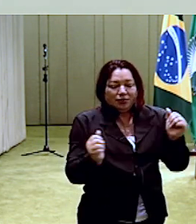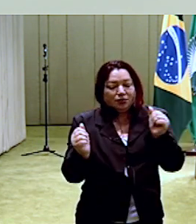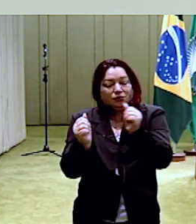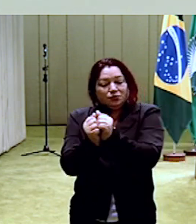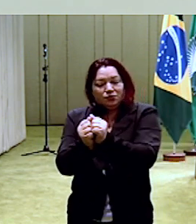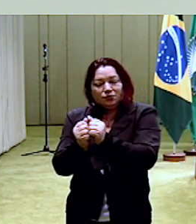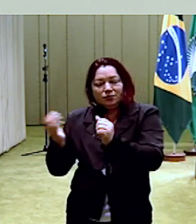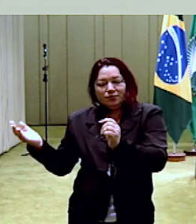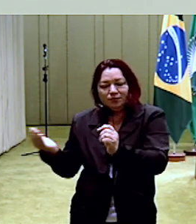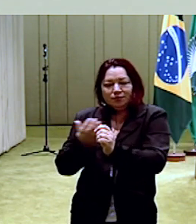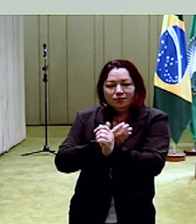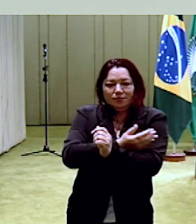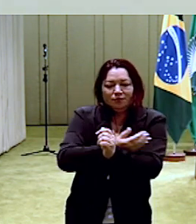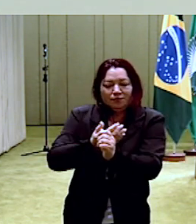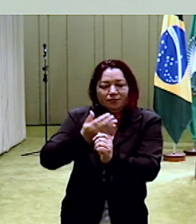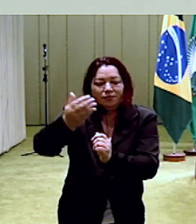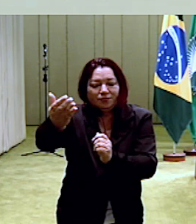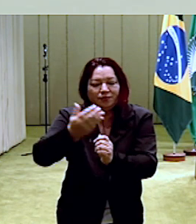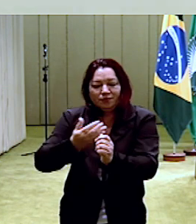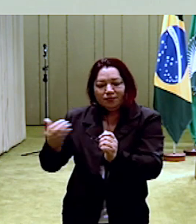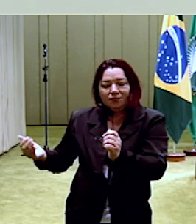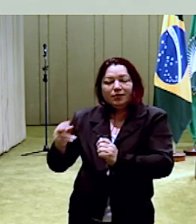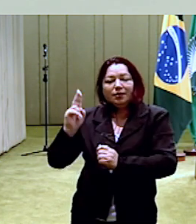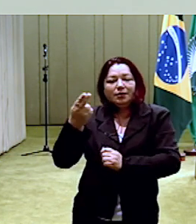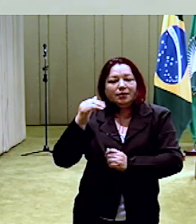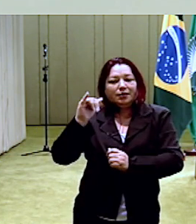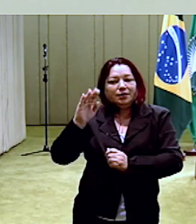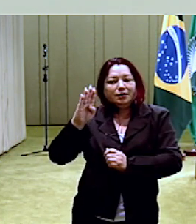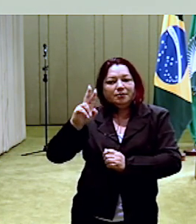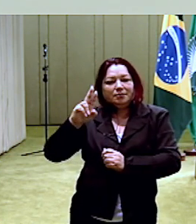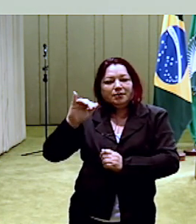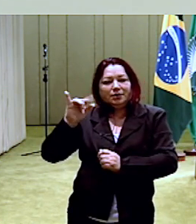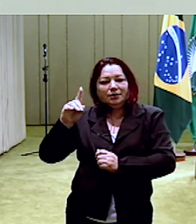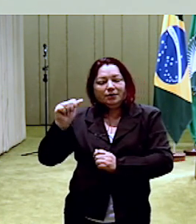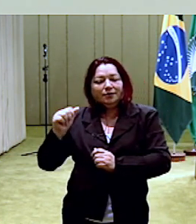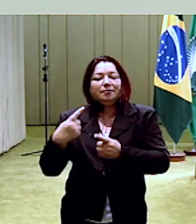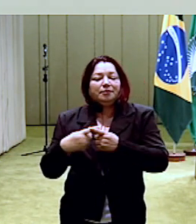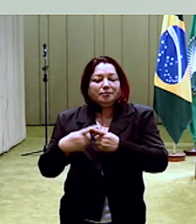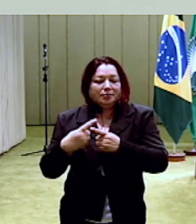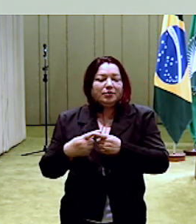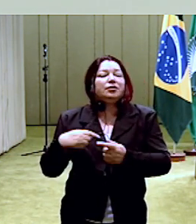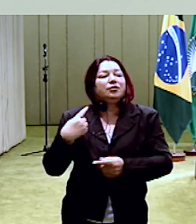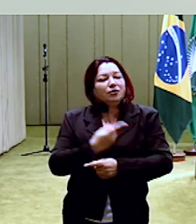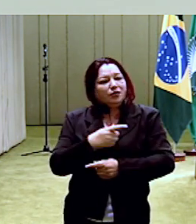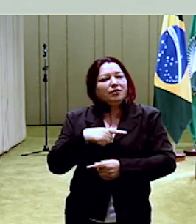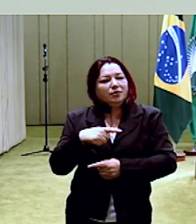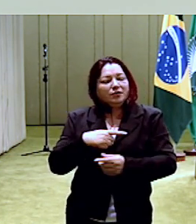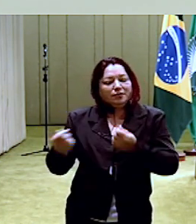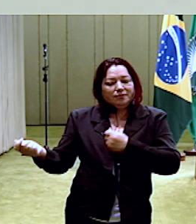que esse é o modelo do futuro, é o que a gente chama de finanças híbridas ou blended finance. A gente, no BNDES, já faz isso, a